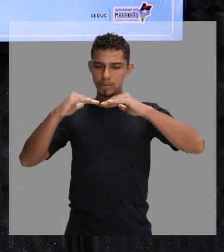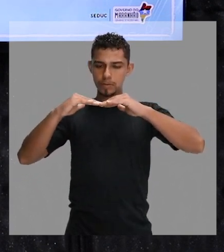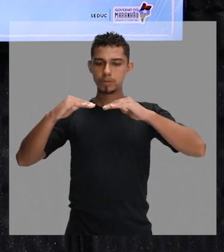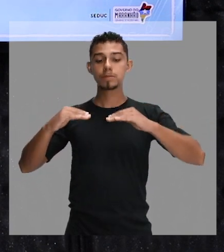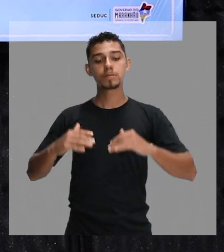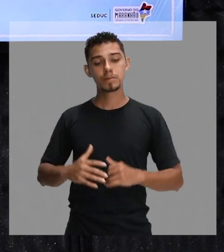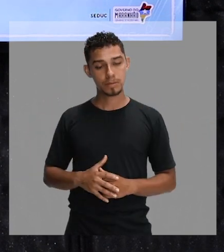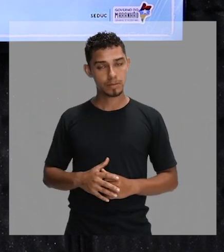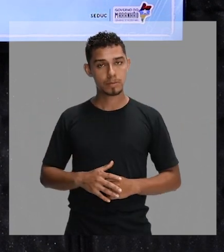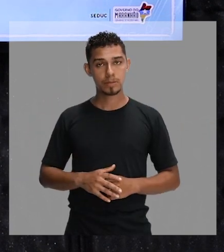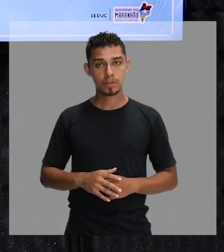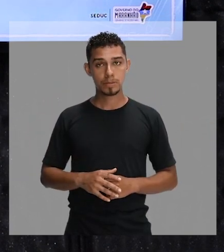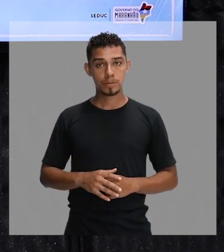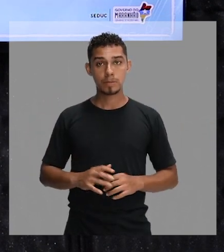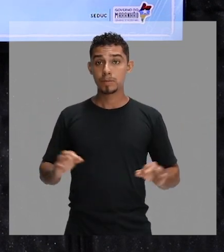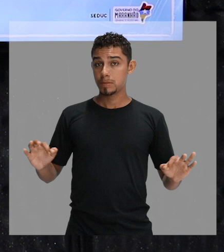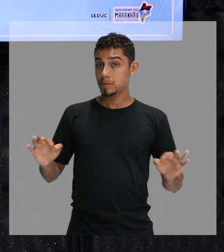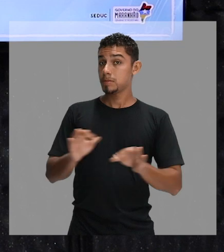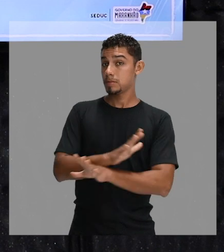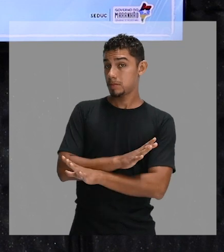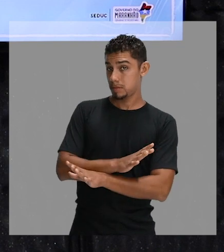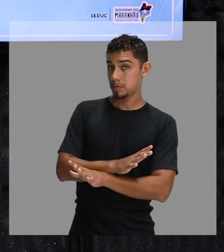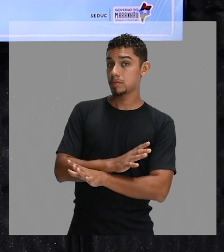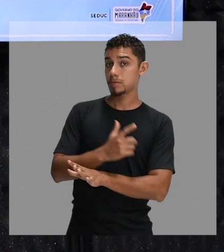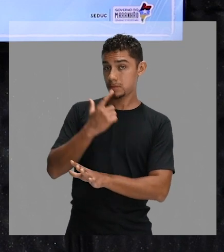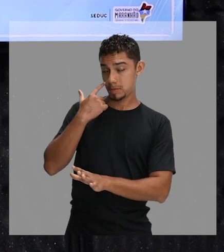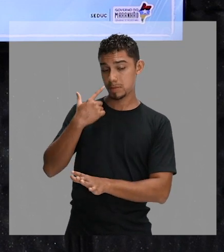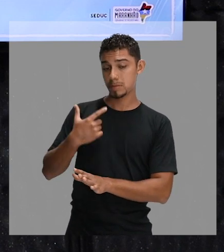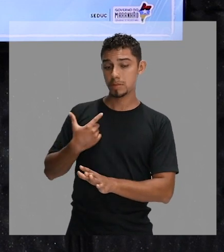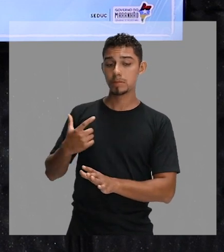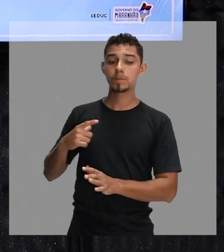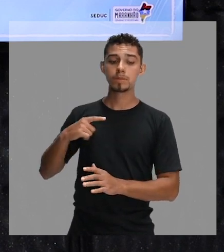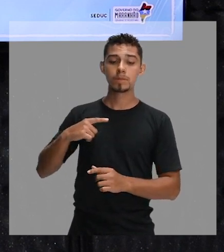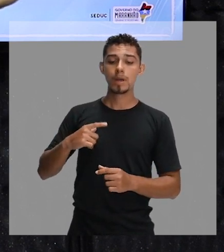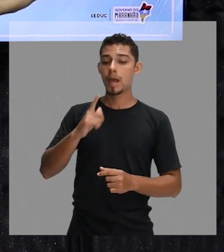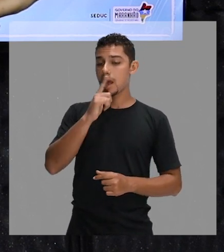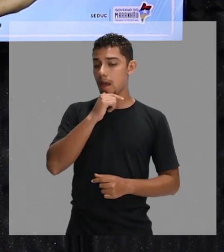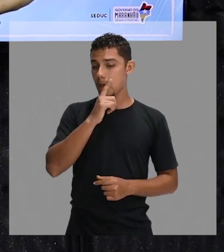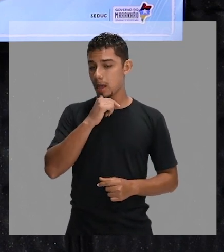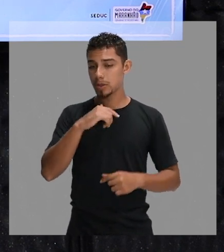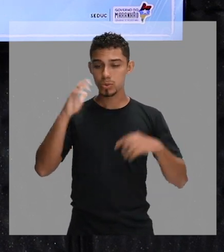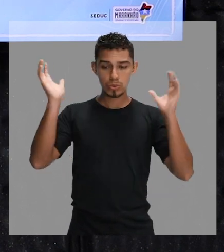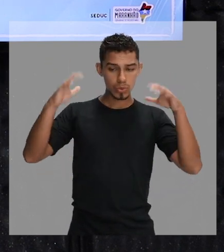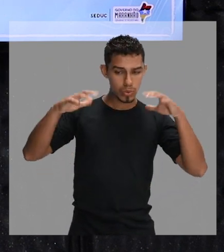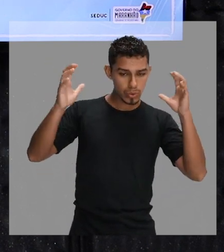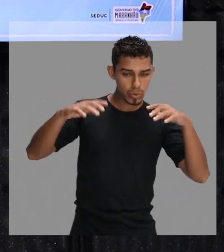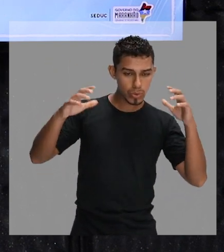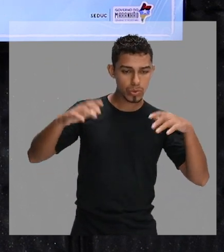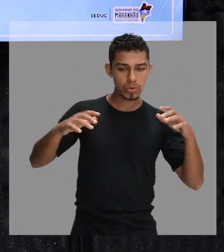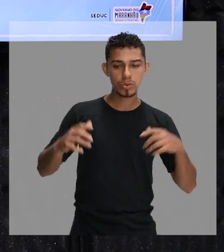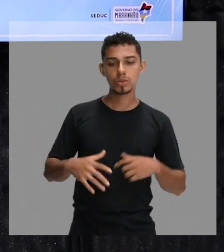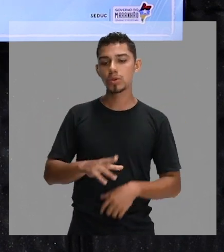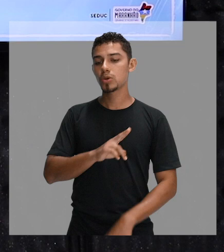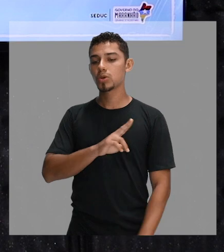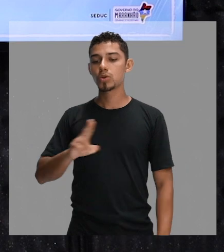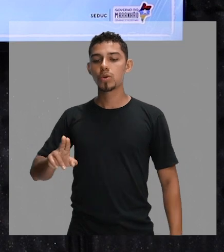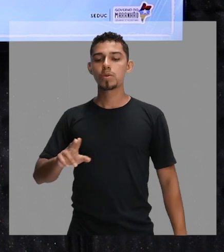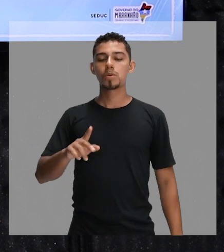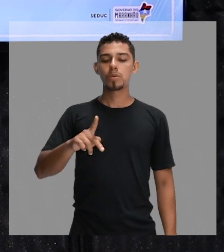completo. É feito pela ação das águas, das chuvas, erosão